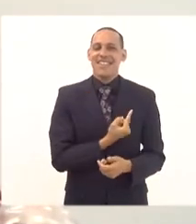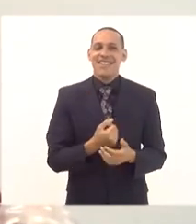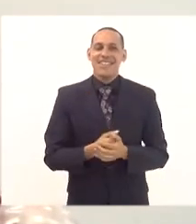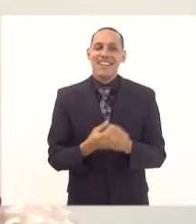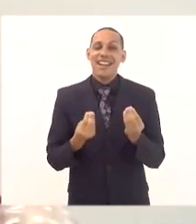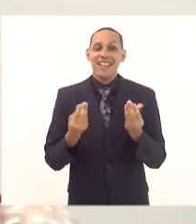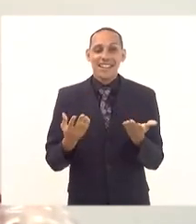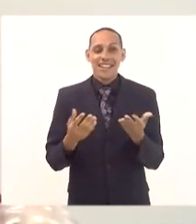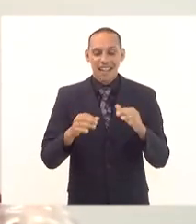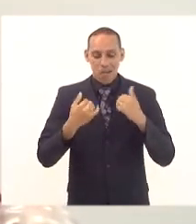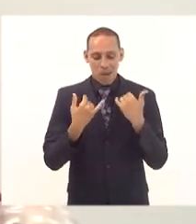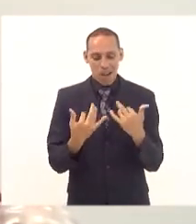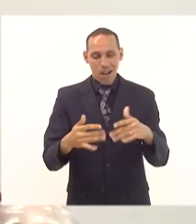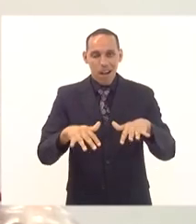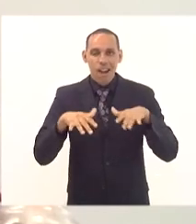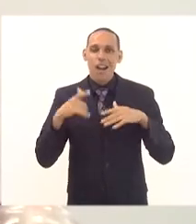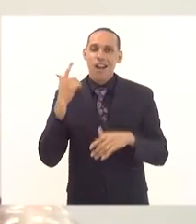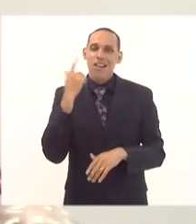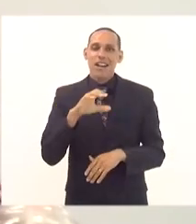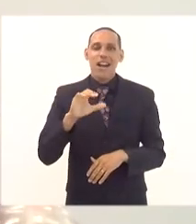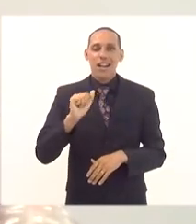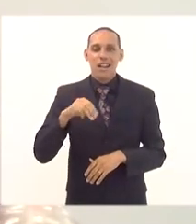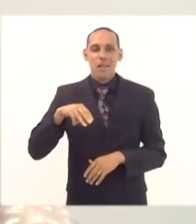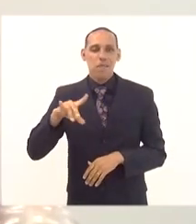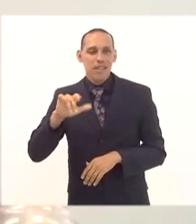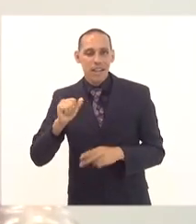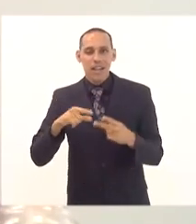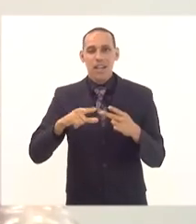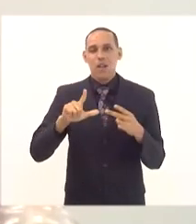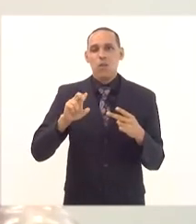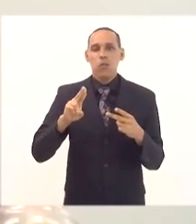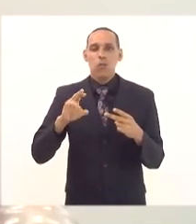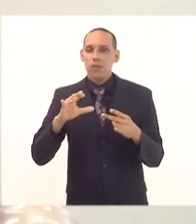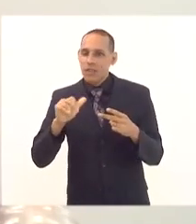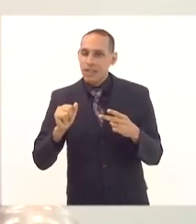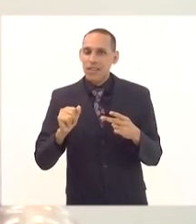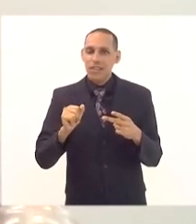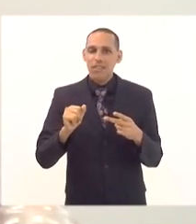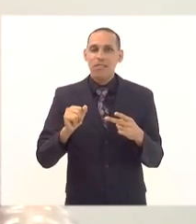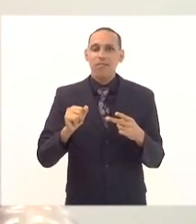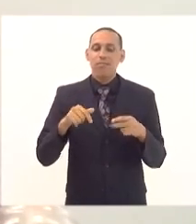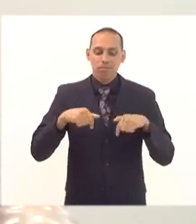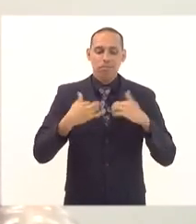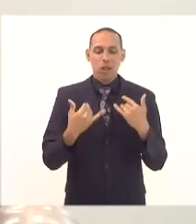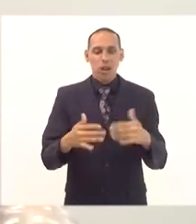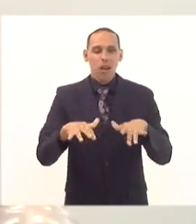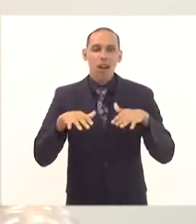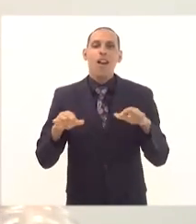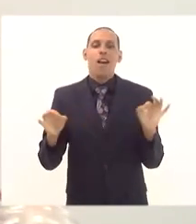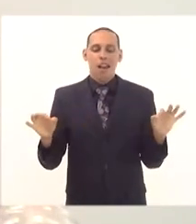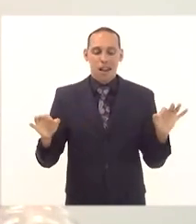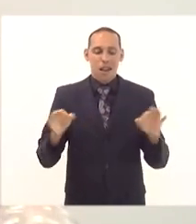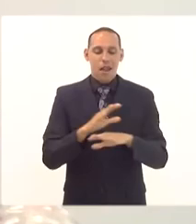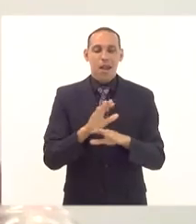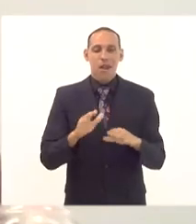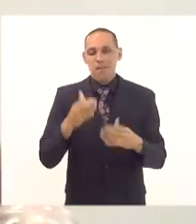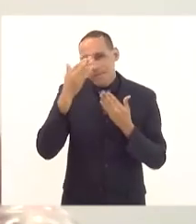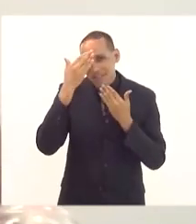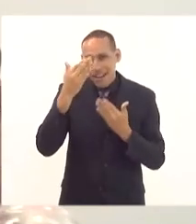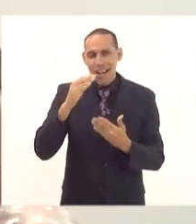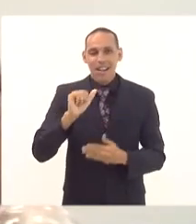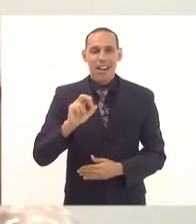e para que essa audiência acontecesse Camille Um beijo grande Lúcia declaro encerrada essa audiência pública Carlinho e